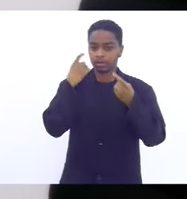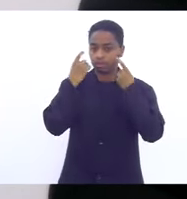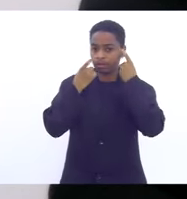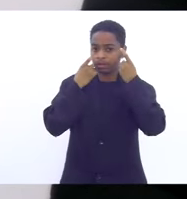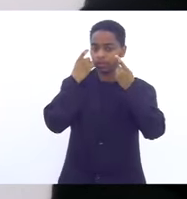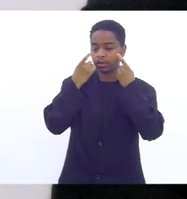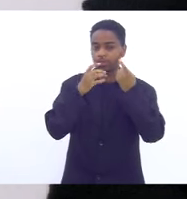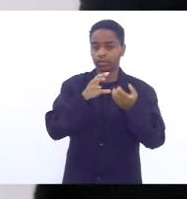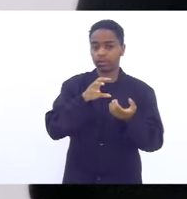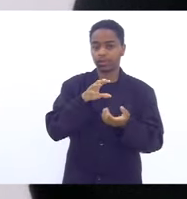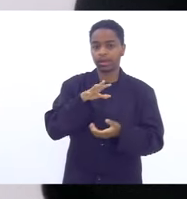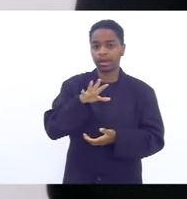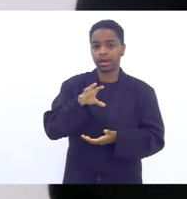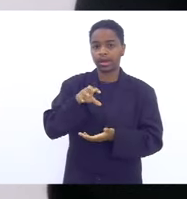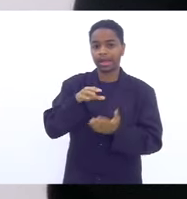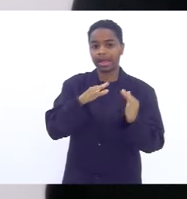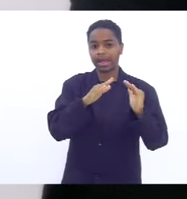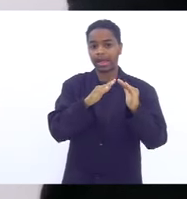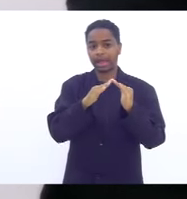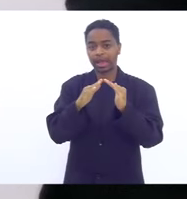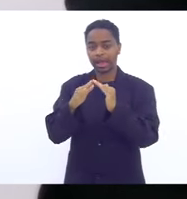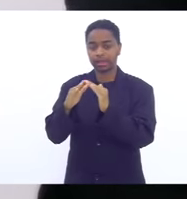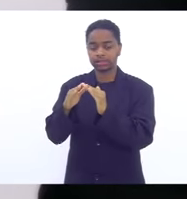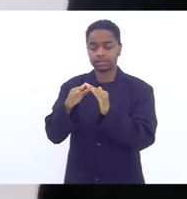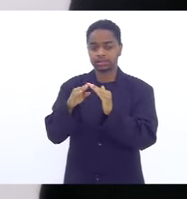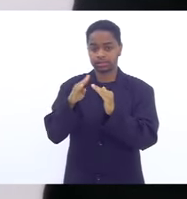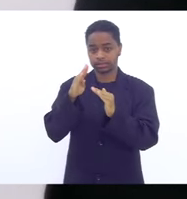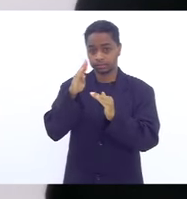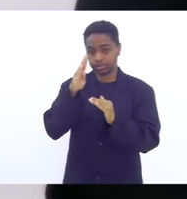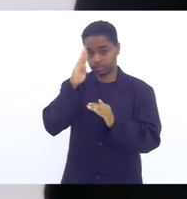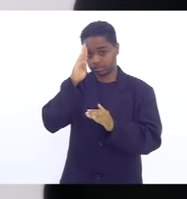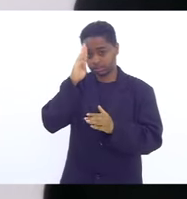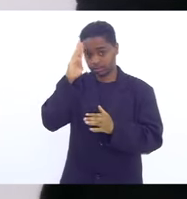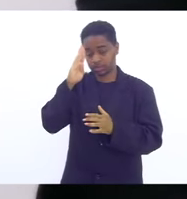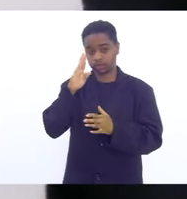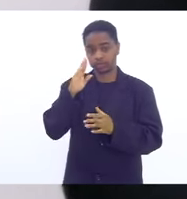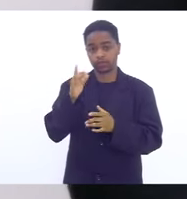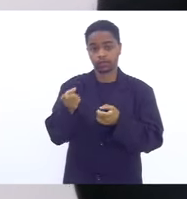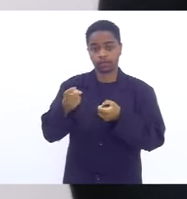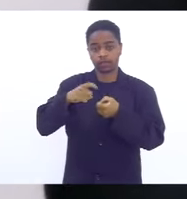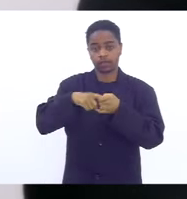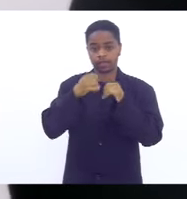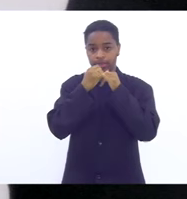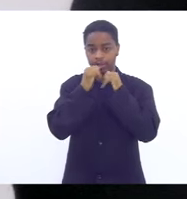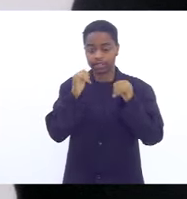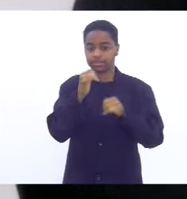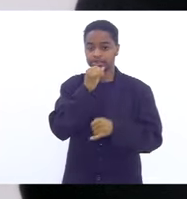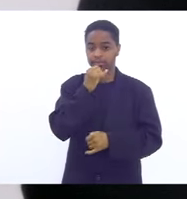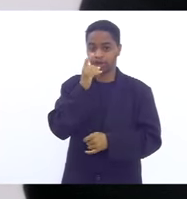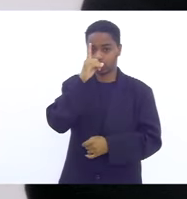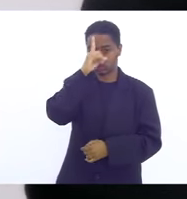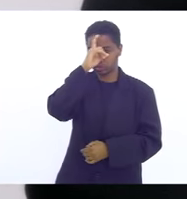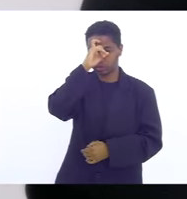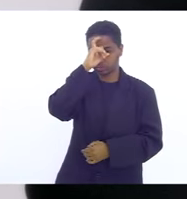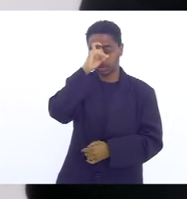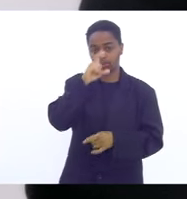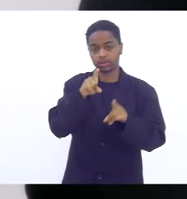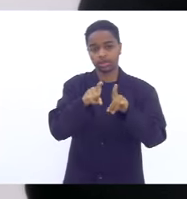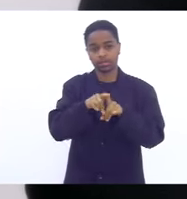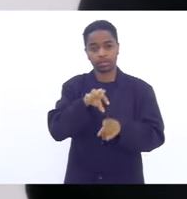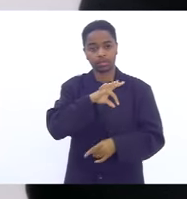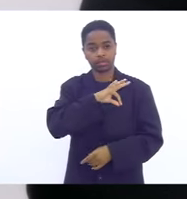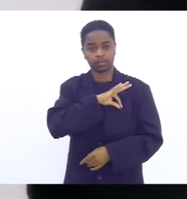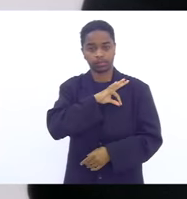as unidades consumidoras prioritárias no restabelecimento da energia, como hospitais, batalhões da